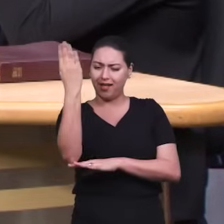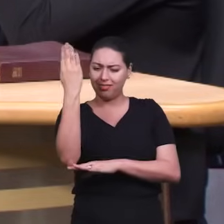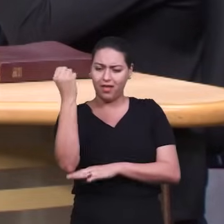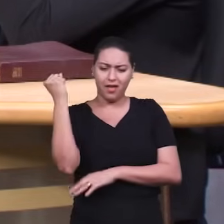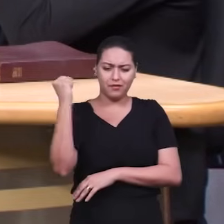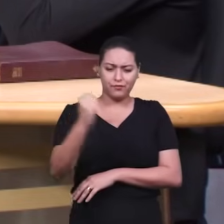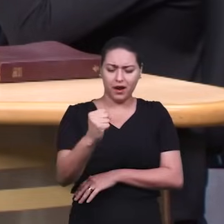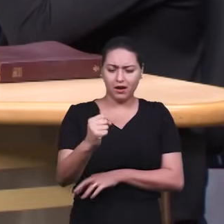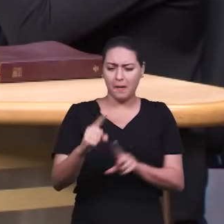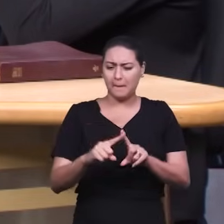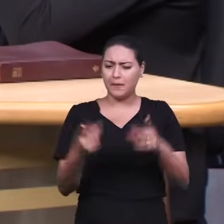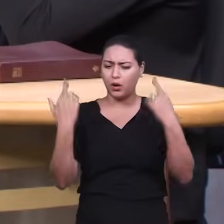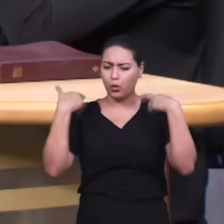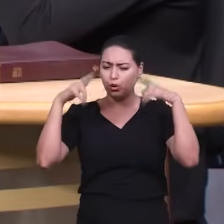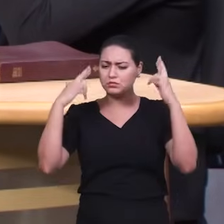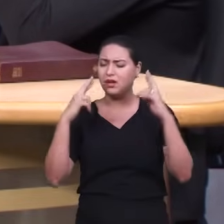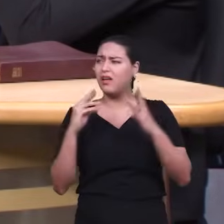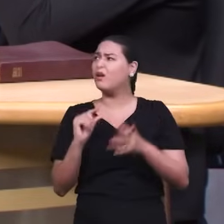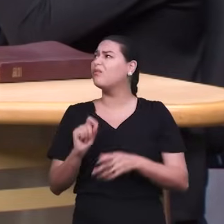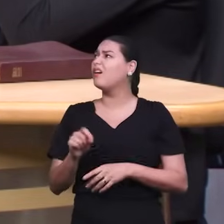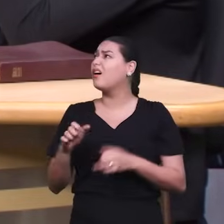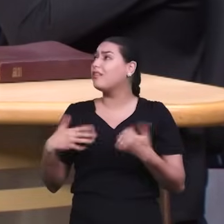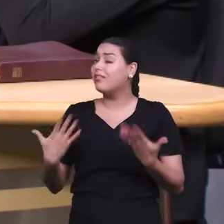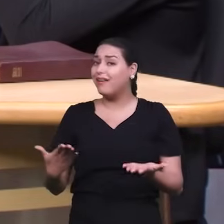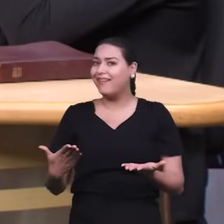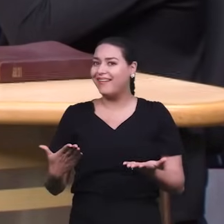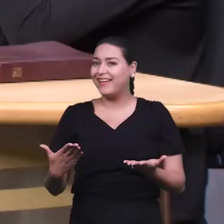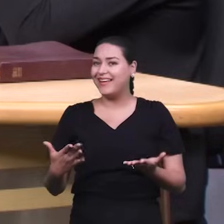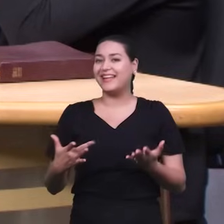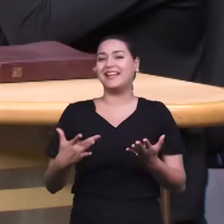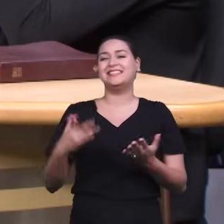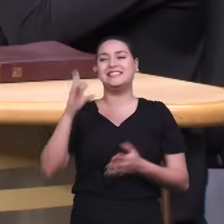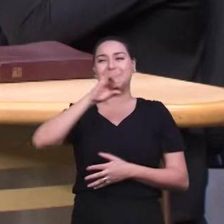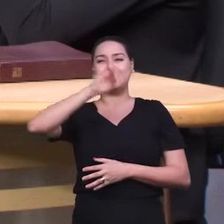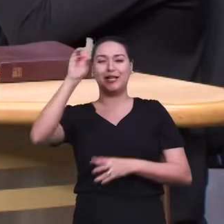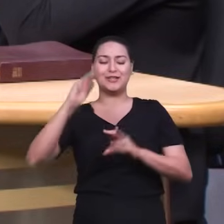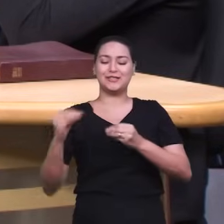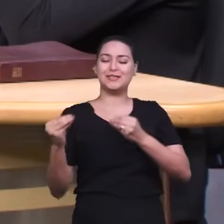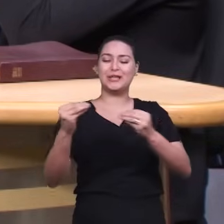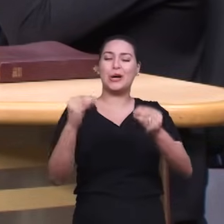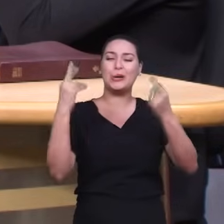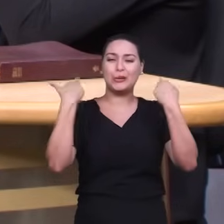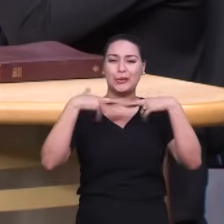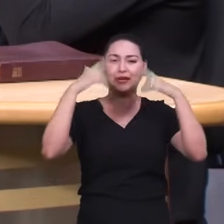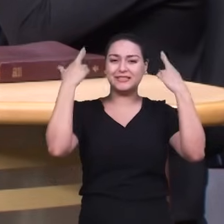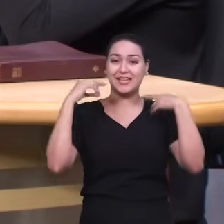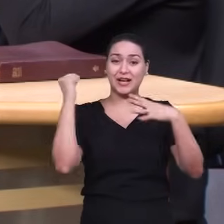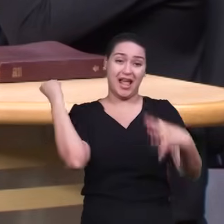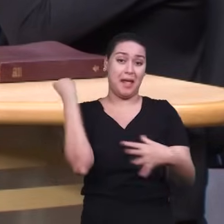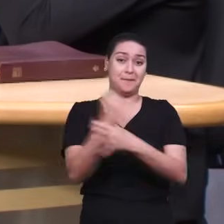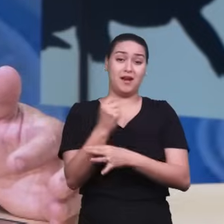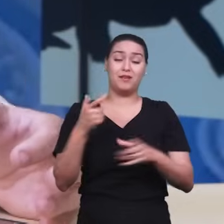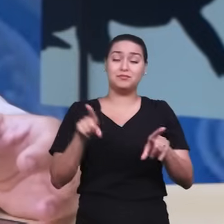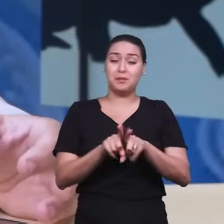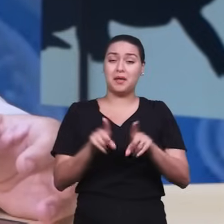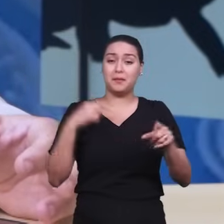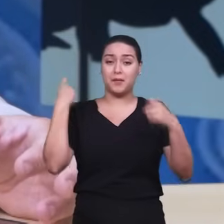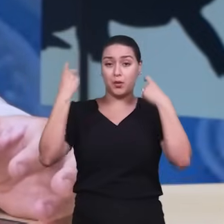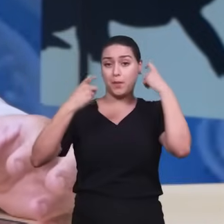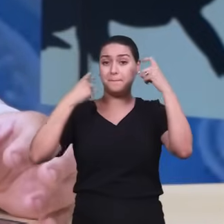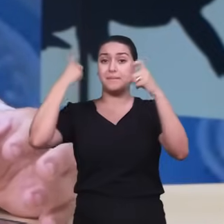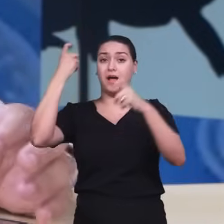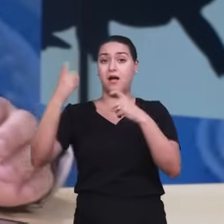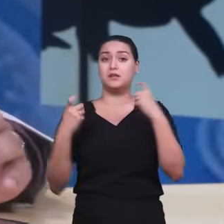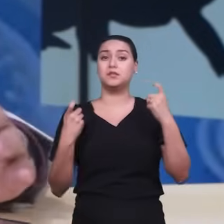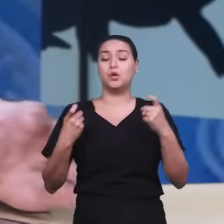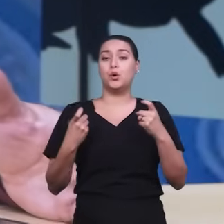Mas o Senhor providenciou ali o cordeiro para Isaac. Amém. Abraão também era preocupado com que a esposa de Isaac não